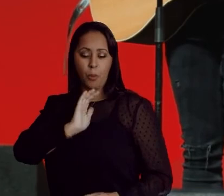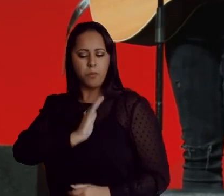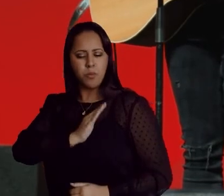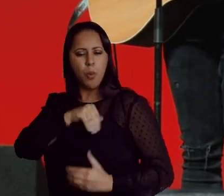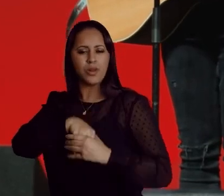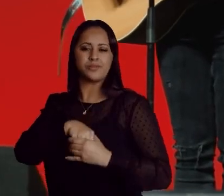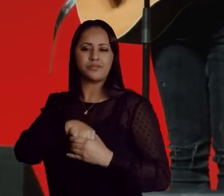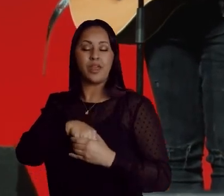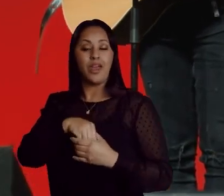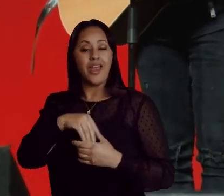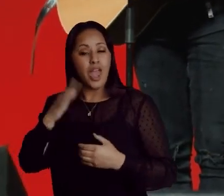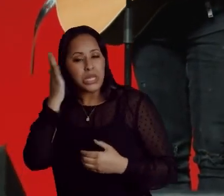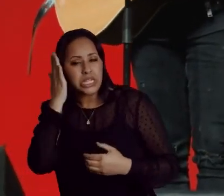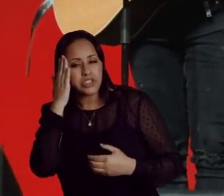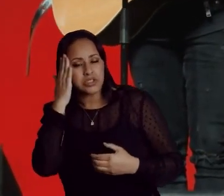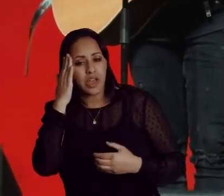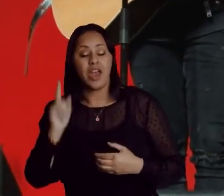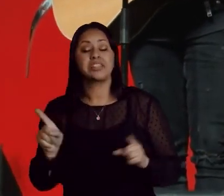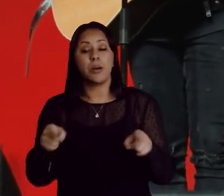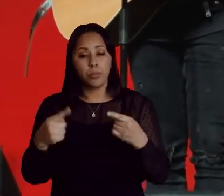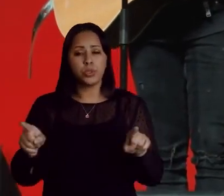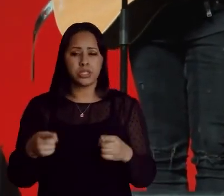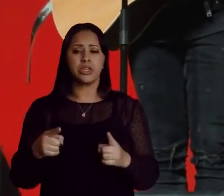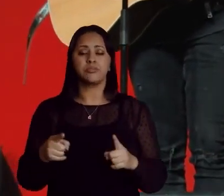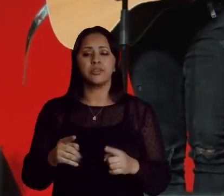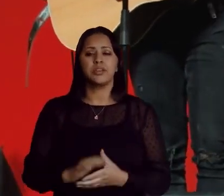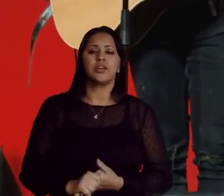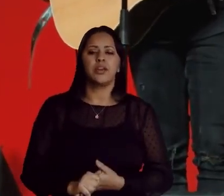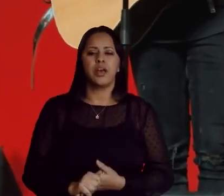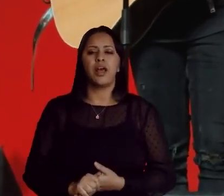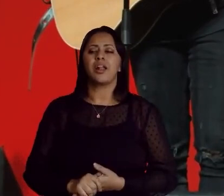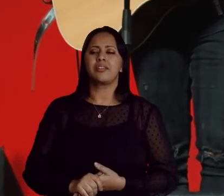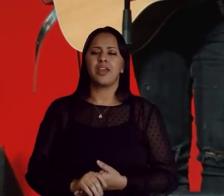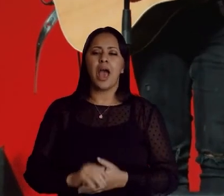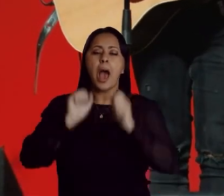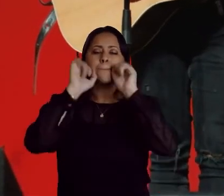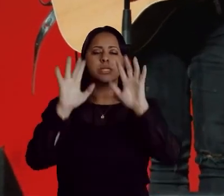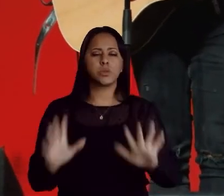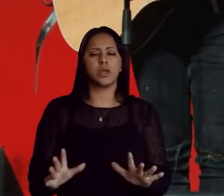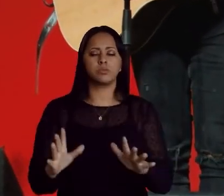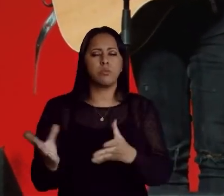Sabe, eu entendi isso. Essa canção que nós gravamos em 2017, ela tem alcançado muitas pessoas.